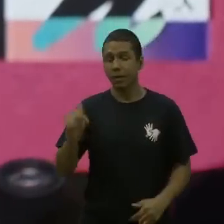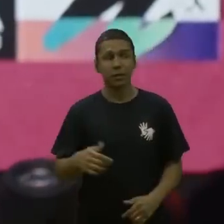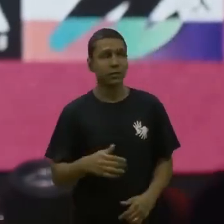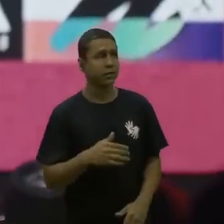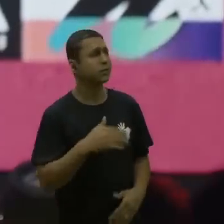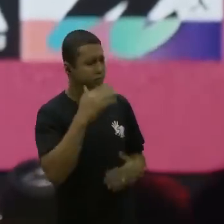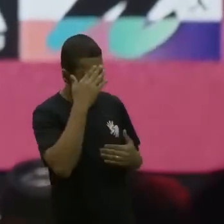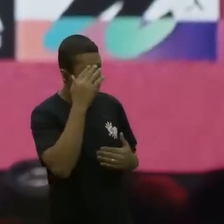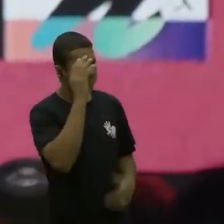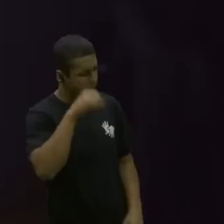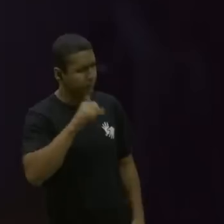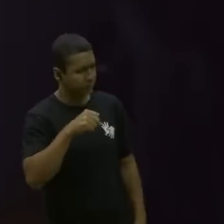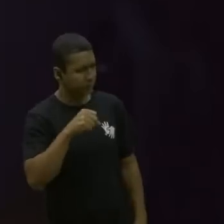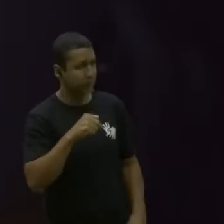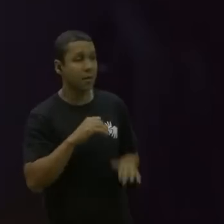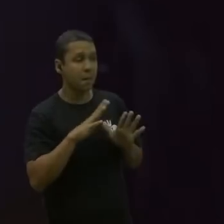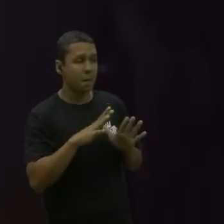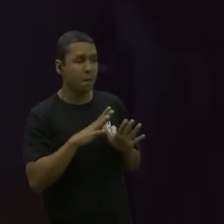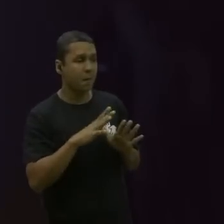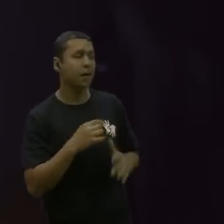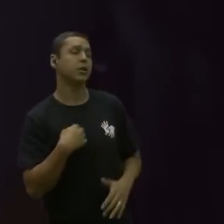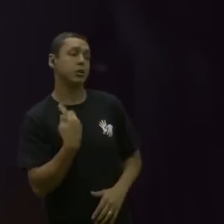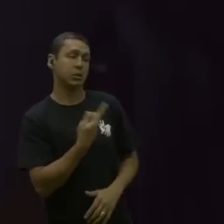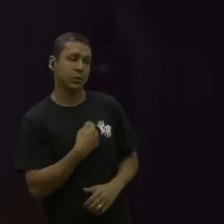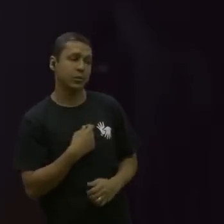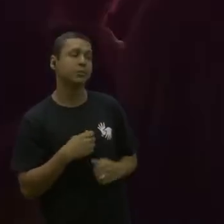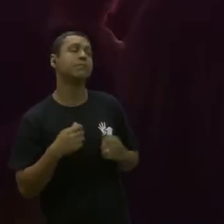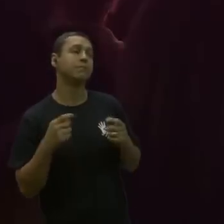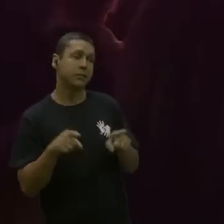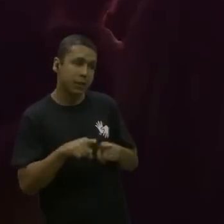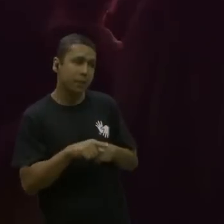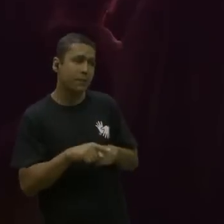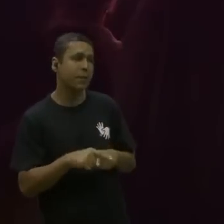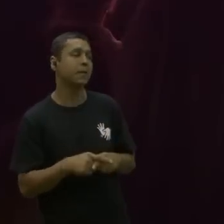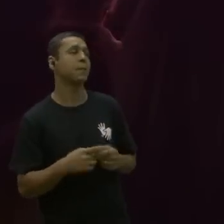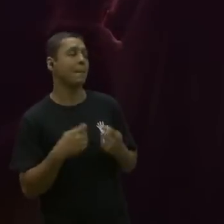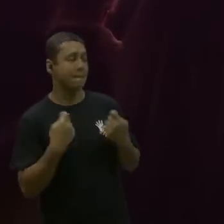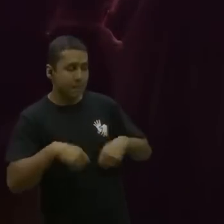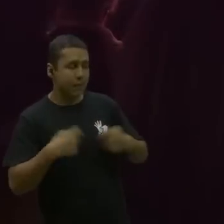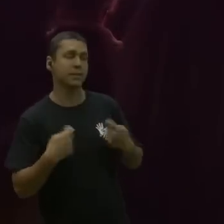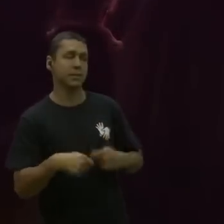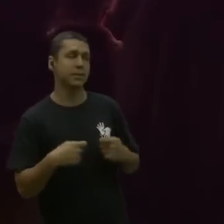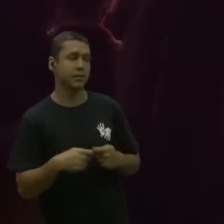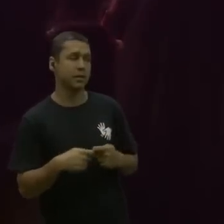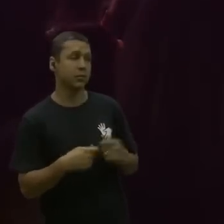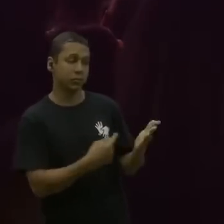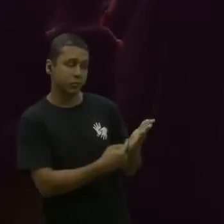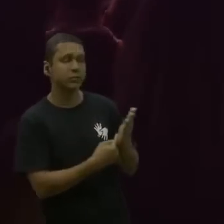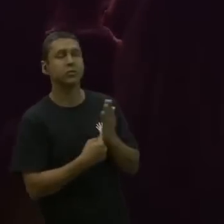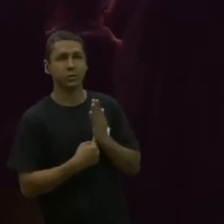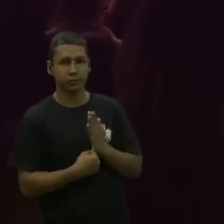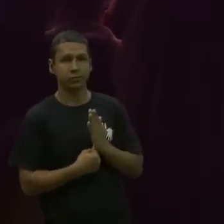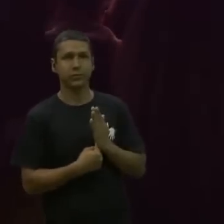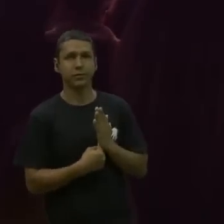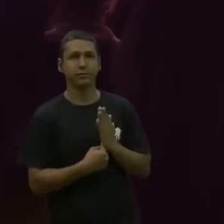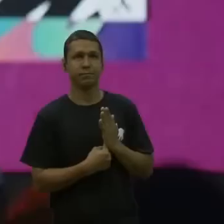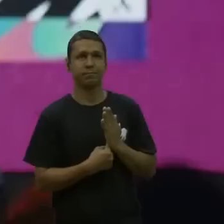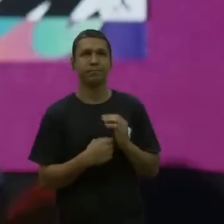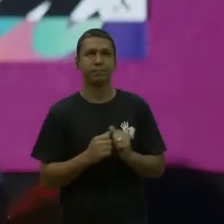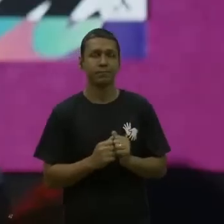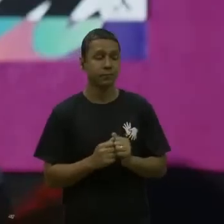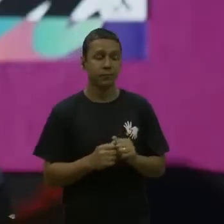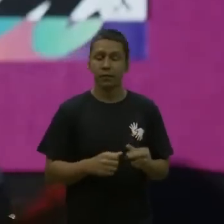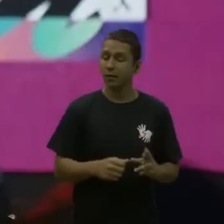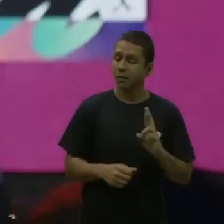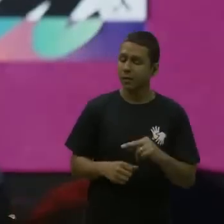Senhor, mas até os cachorrinhos comem das migalhas que caem da mesa dos seus senhores. E